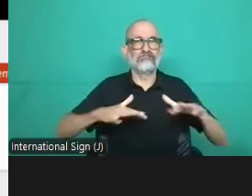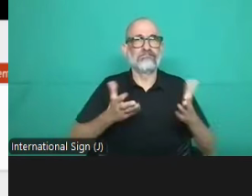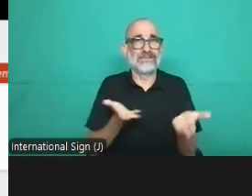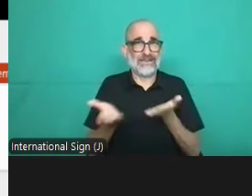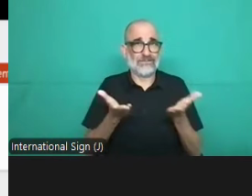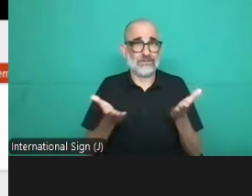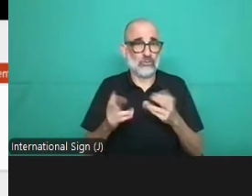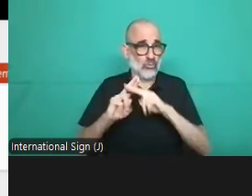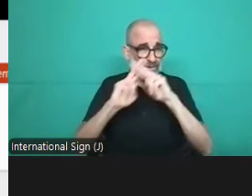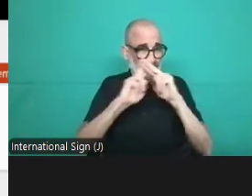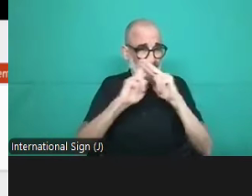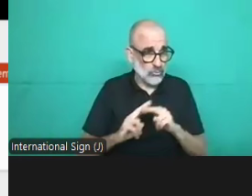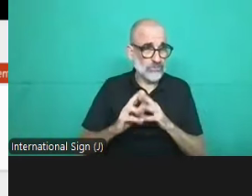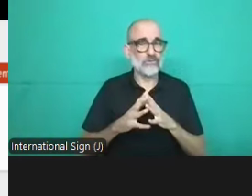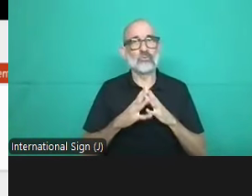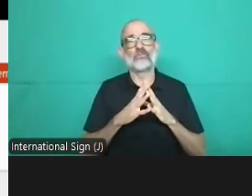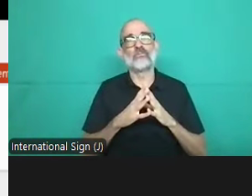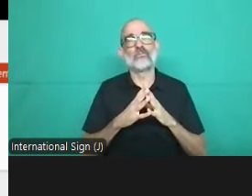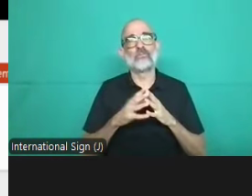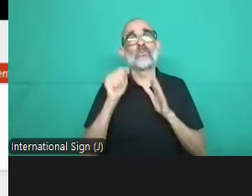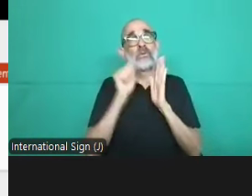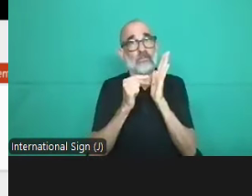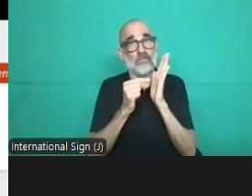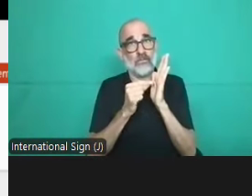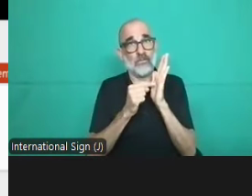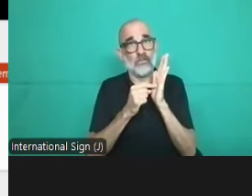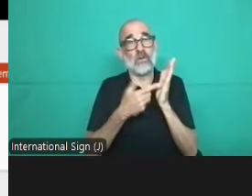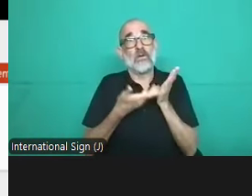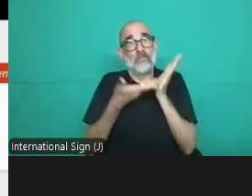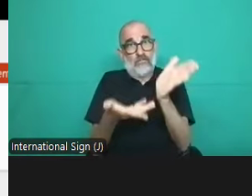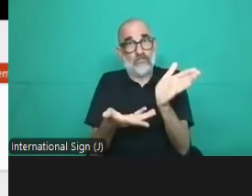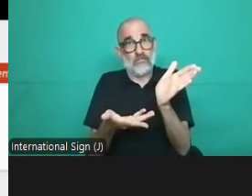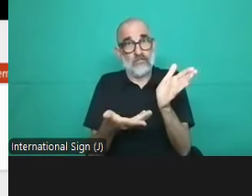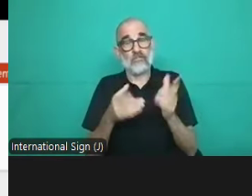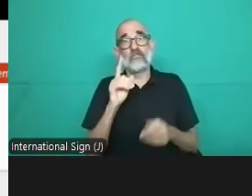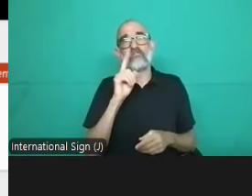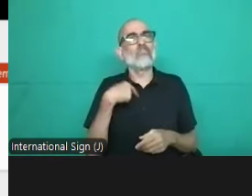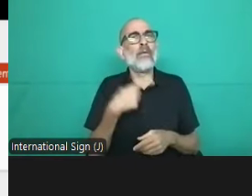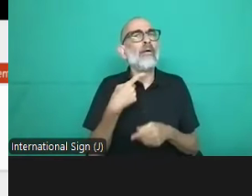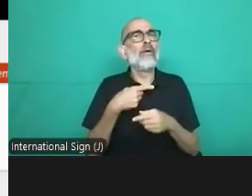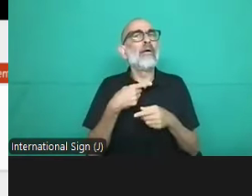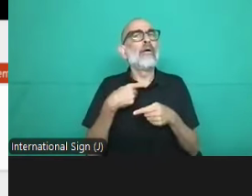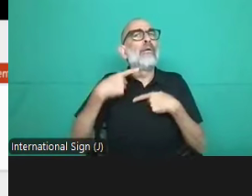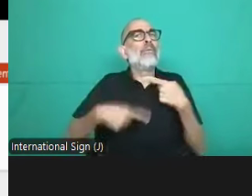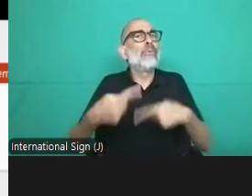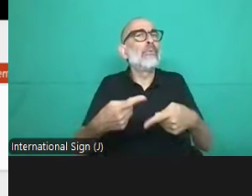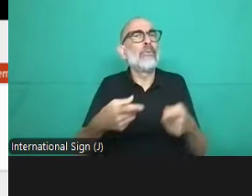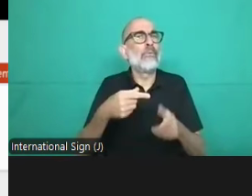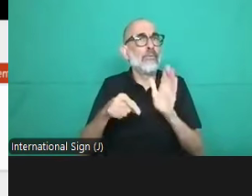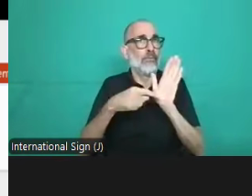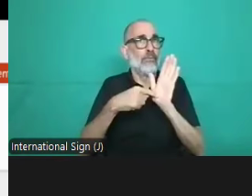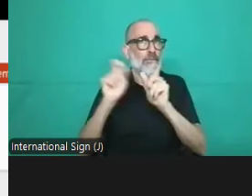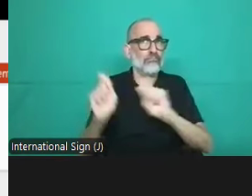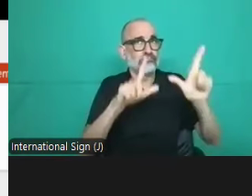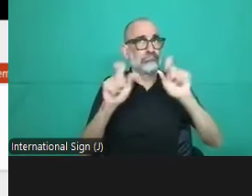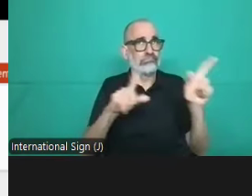modo presentación, entonces no estamos siguiendo tu Desculpa, presentación. não estamos olhando os slides.